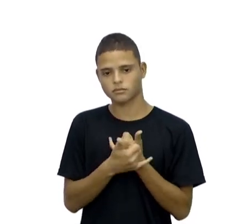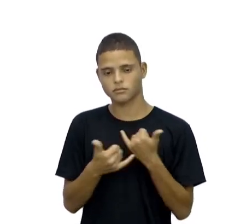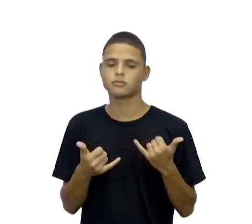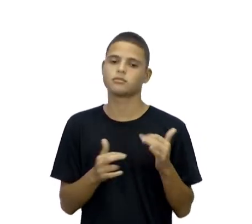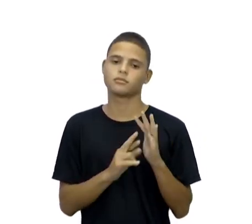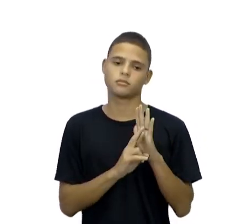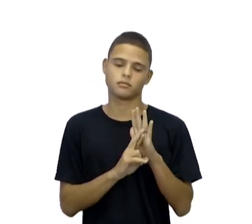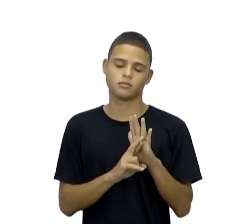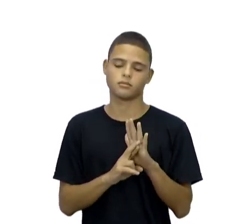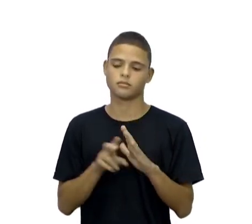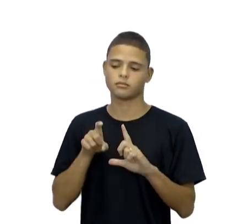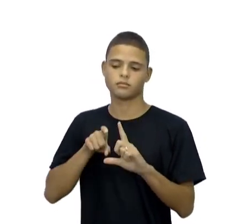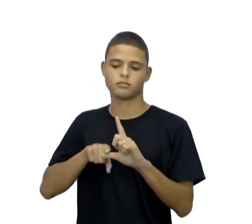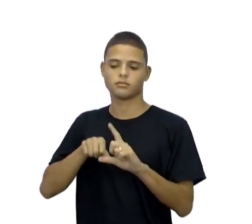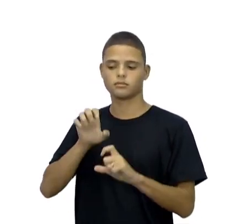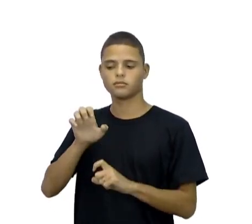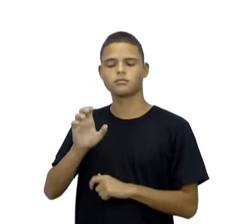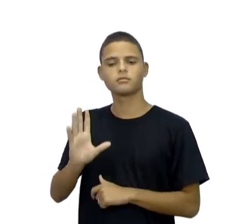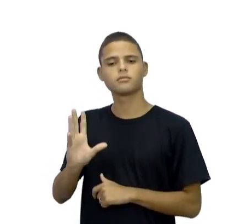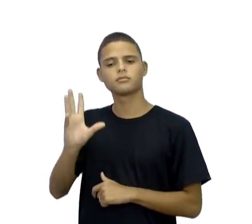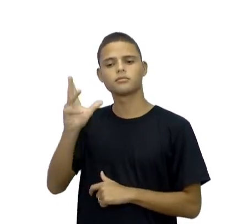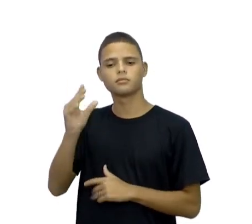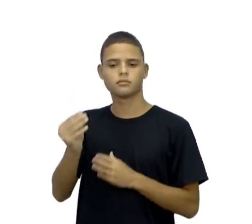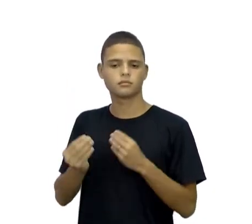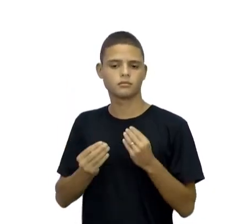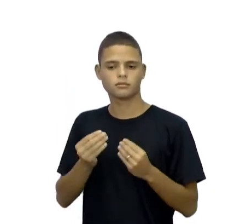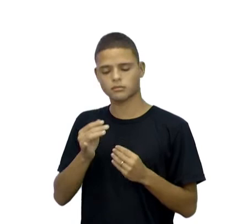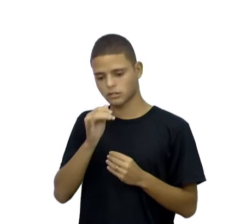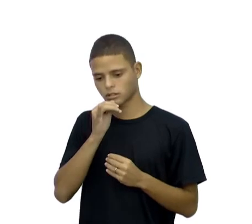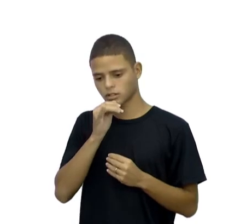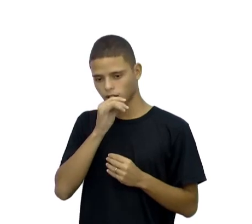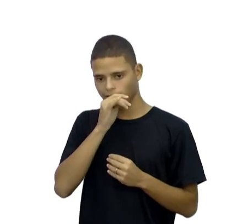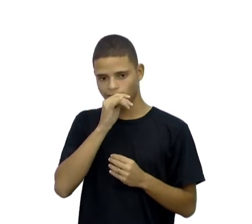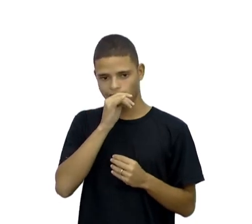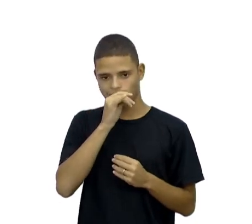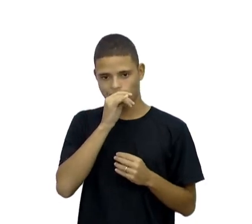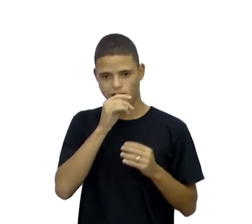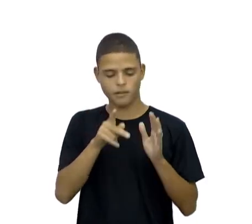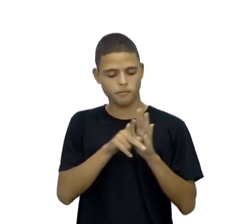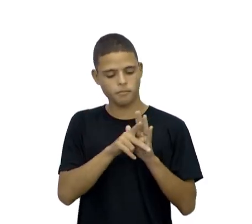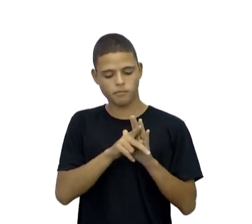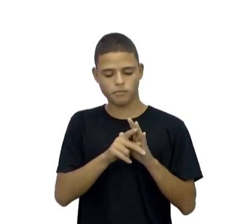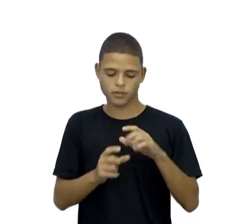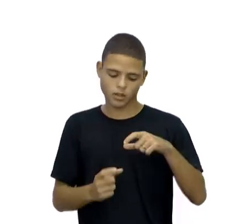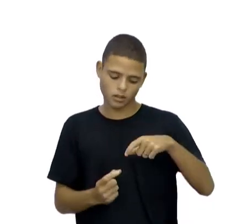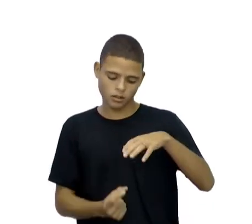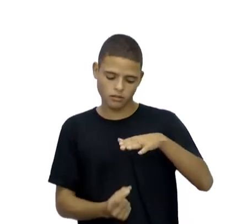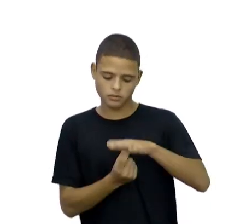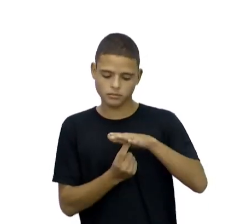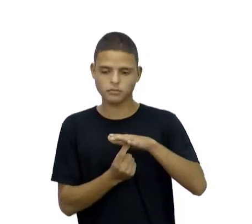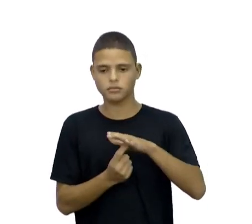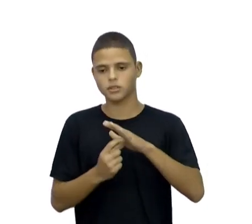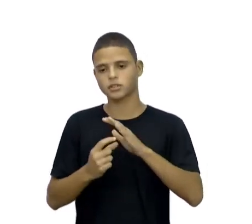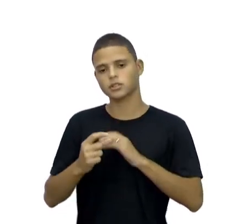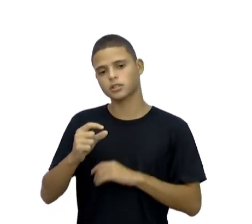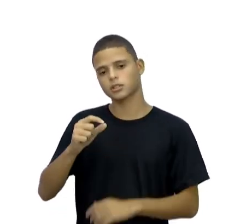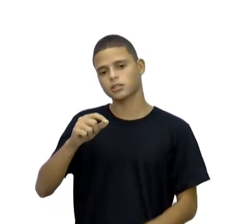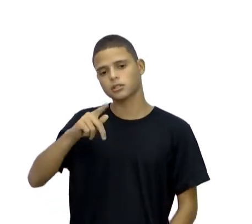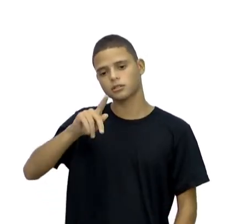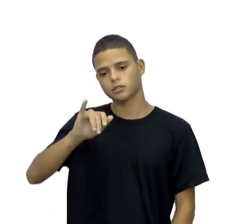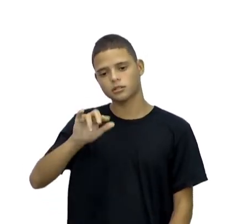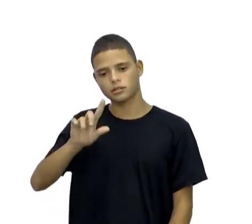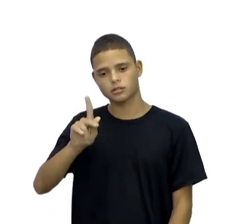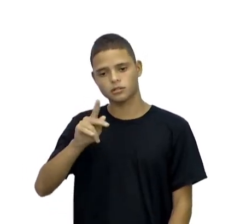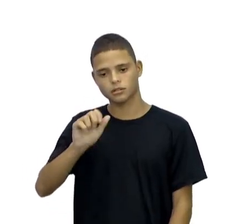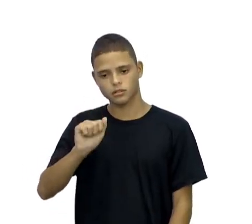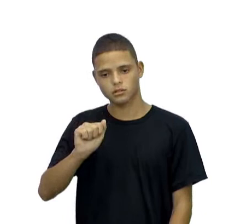I. E quando isso acontece? Quando você liga, por exemplo, um condutor numa pilha. Então, o que tem na pilha?